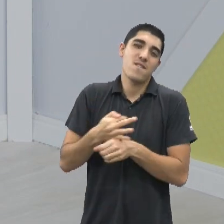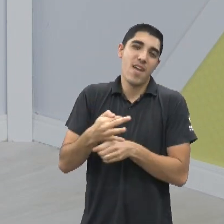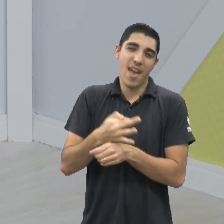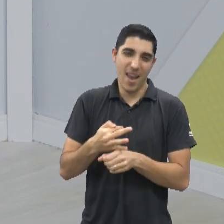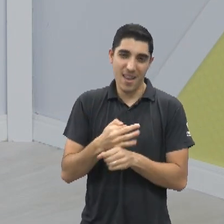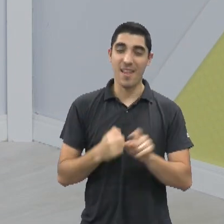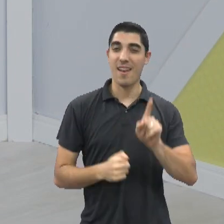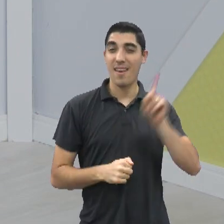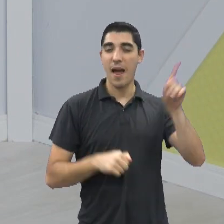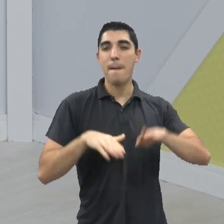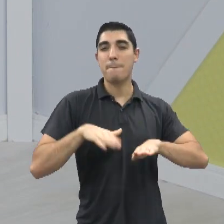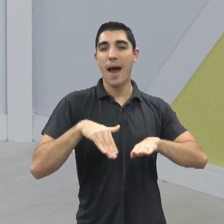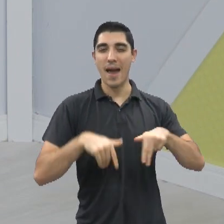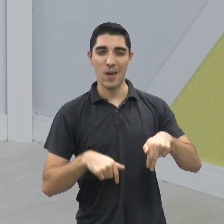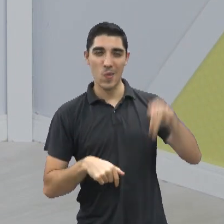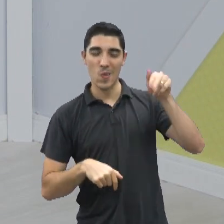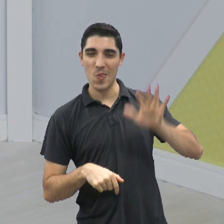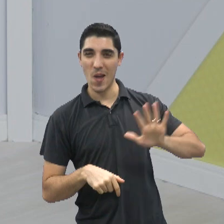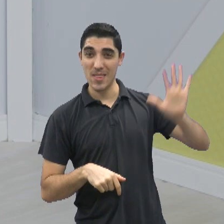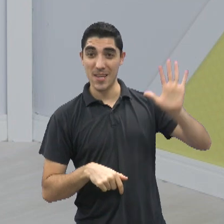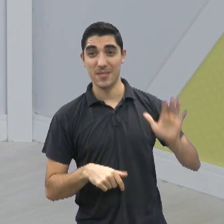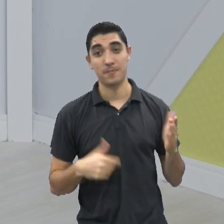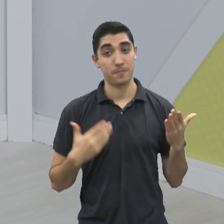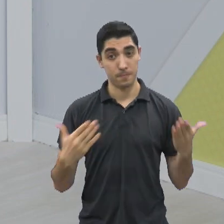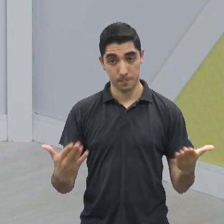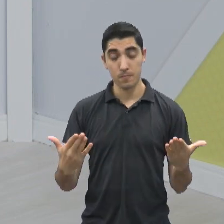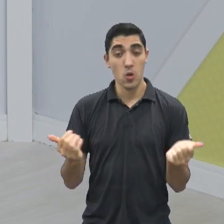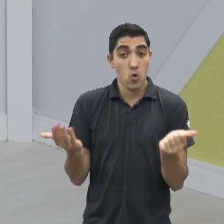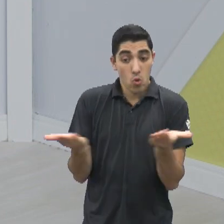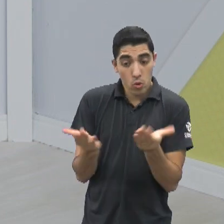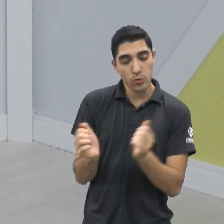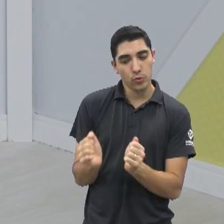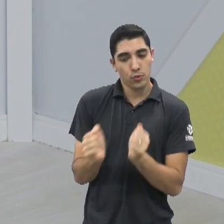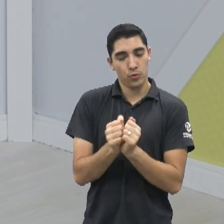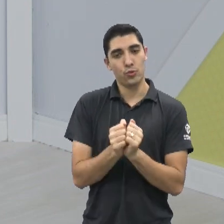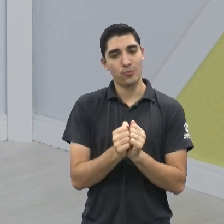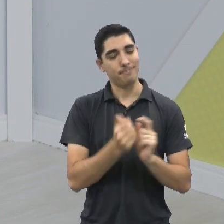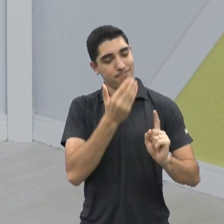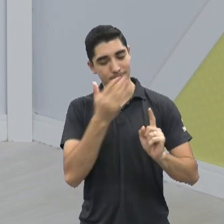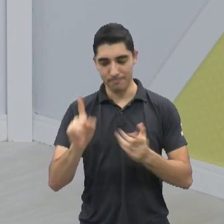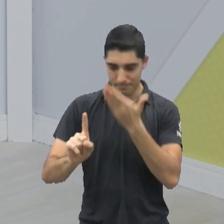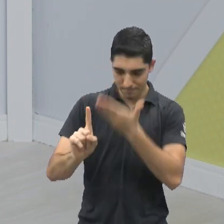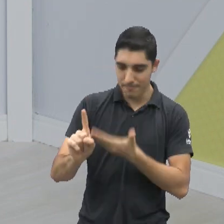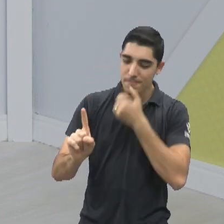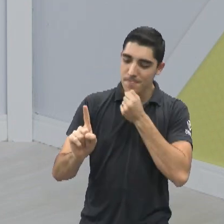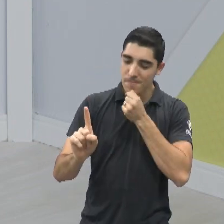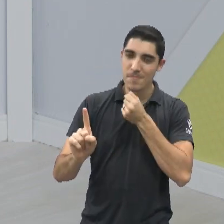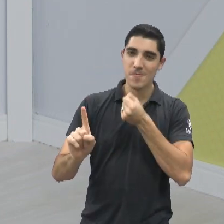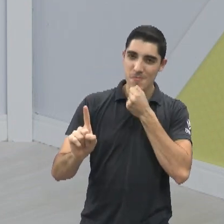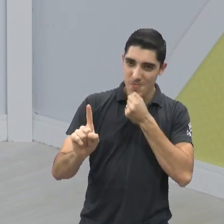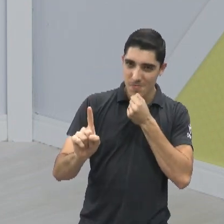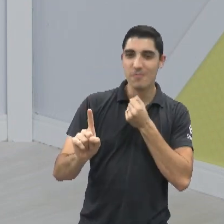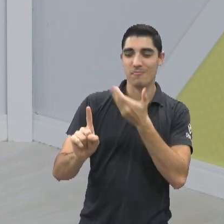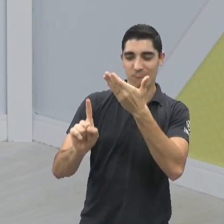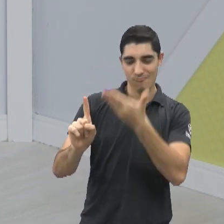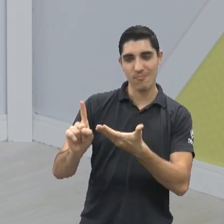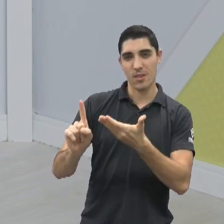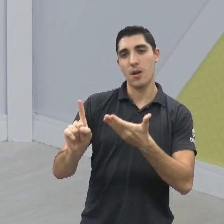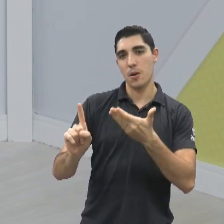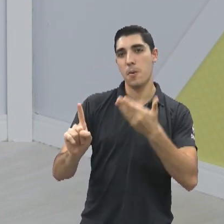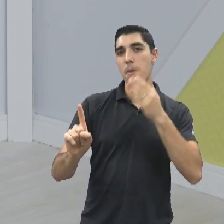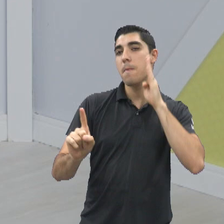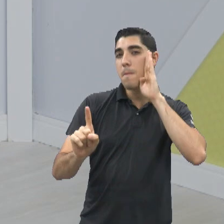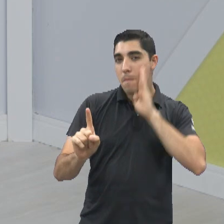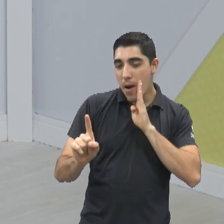brasileiro. E quem faz o programa comigo durante esse período é o nosso querido Paulo Ricardo, que já está aqui a postos,